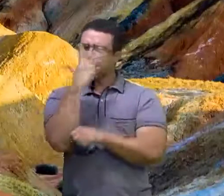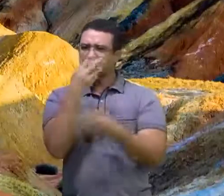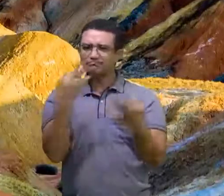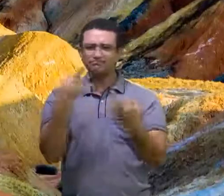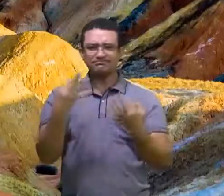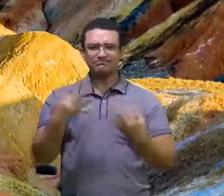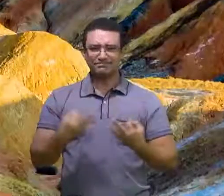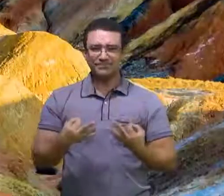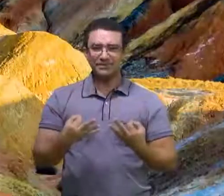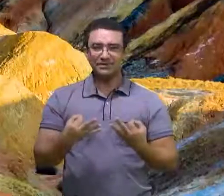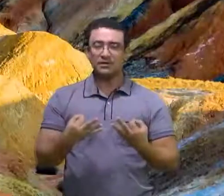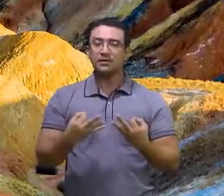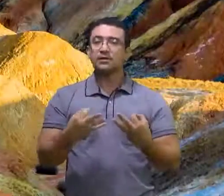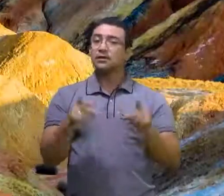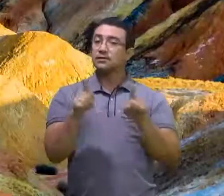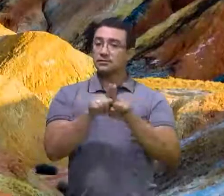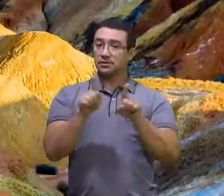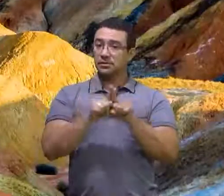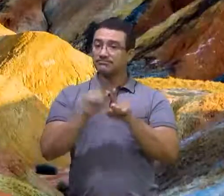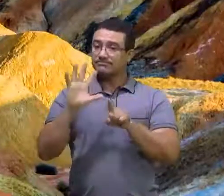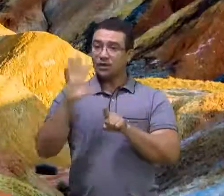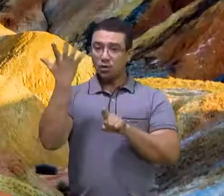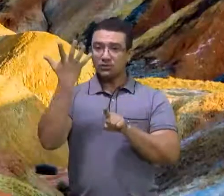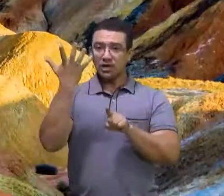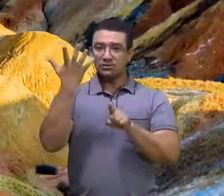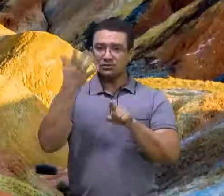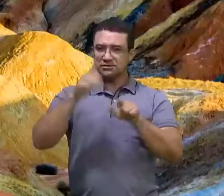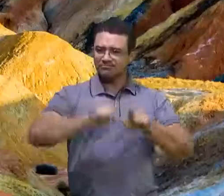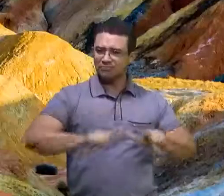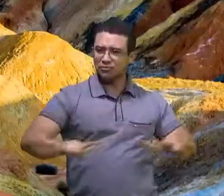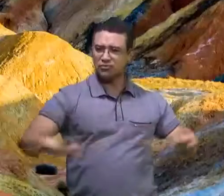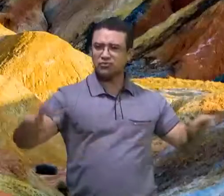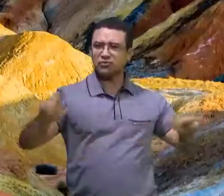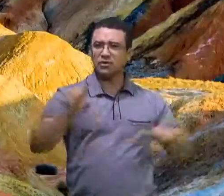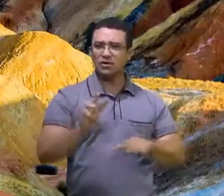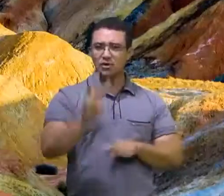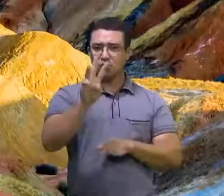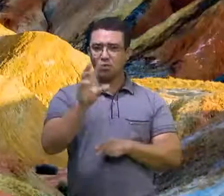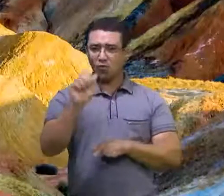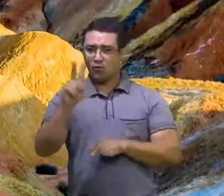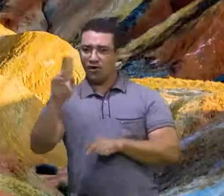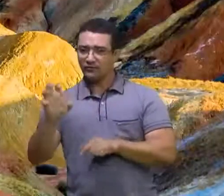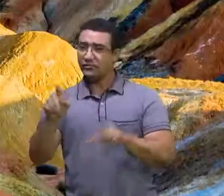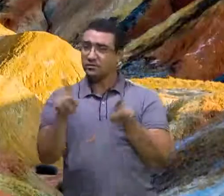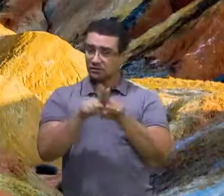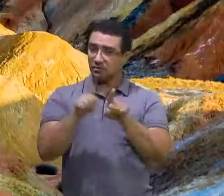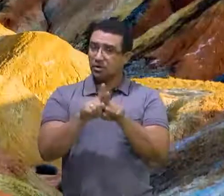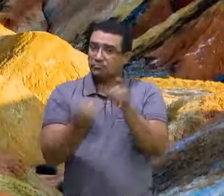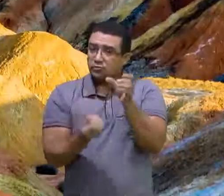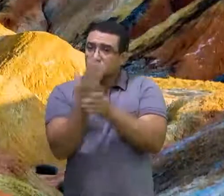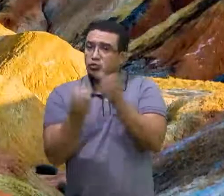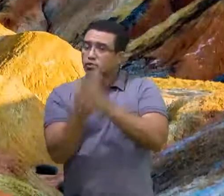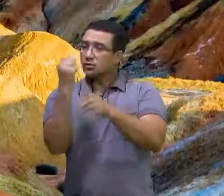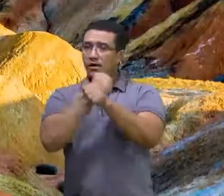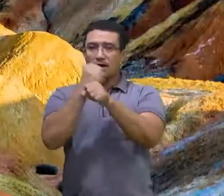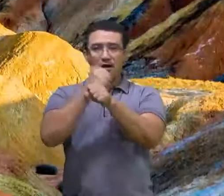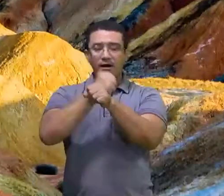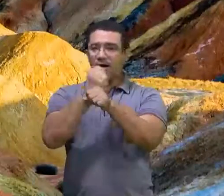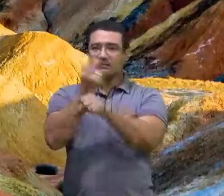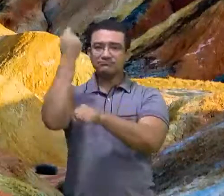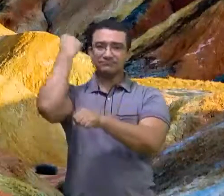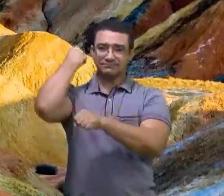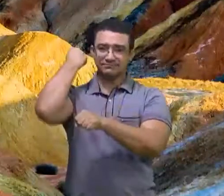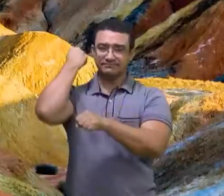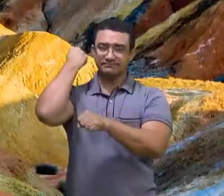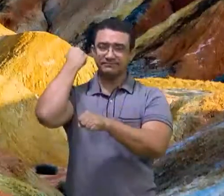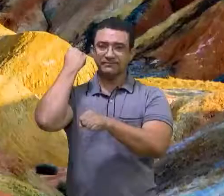gente. Assim como acontece no deserto de Wave, né, essas formações rochosas, elas ocorreram há milhões de anos atrás.